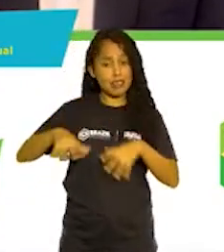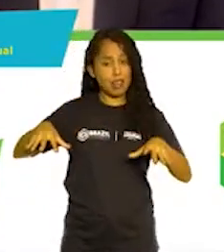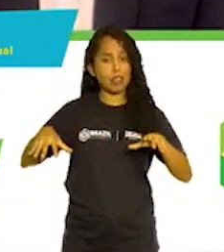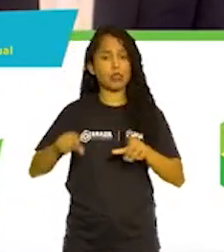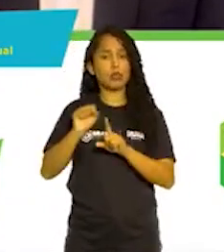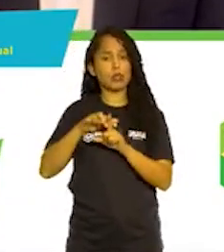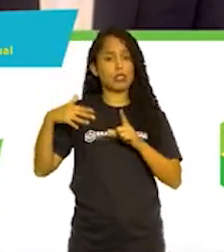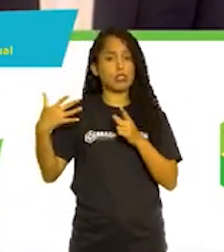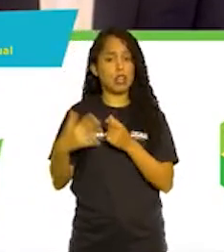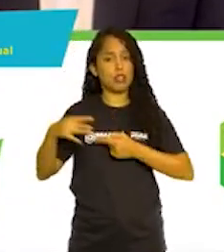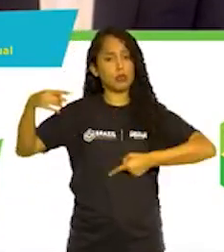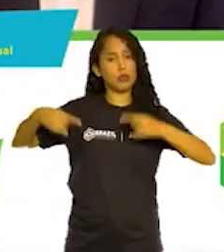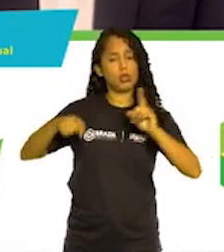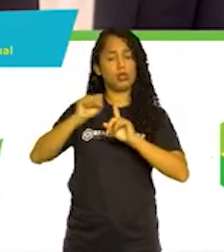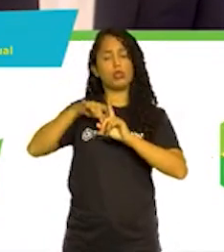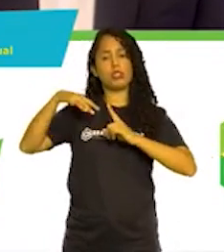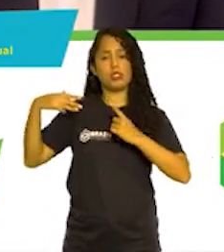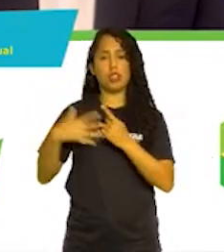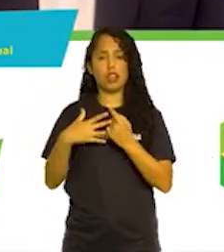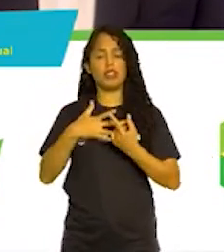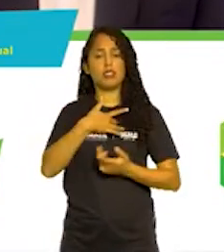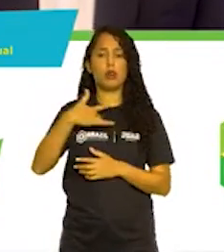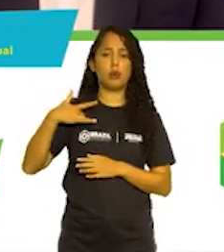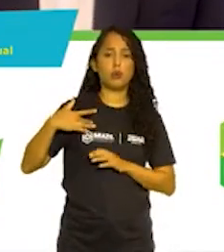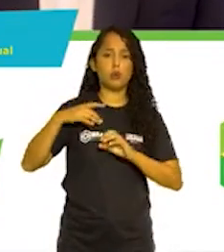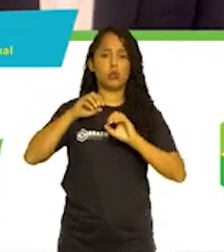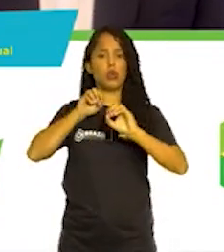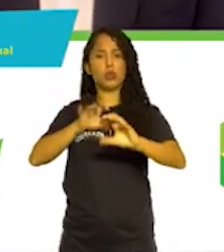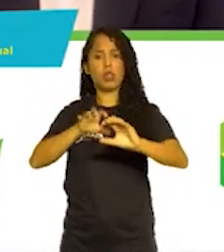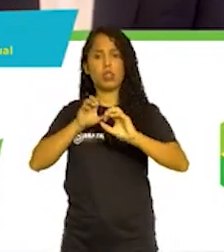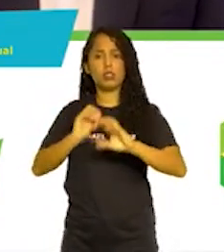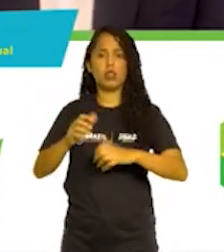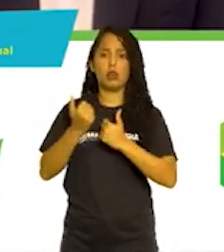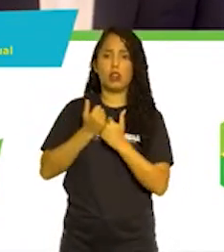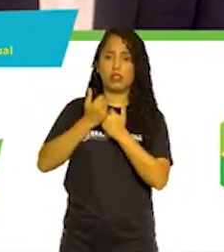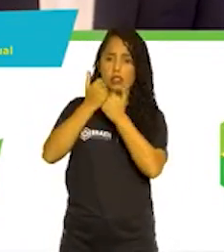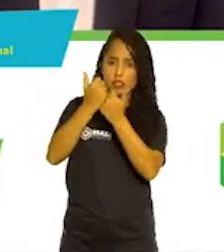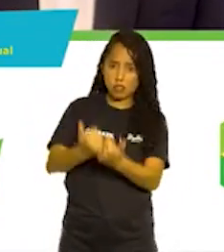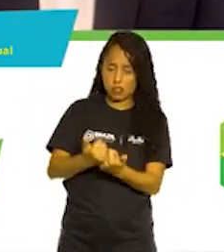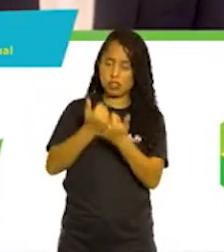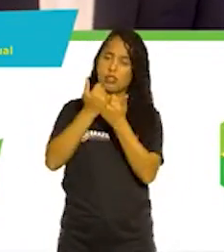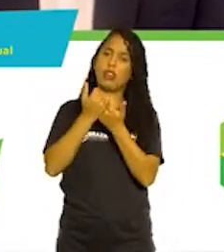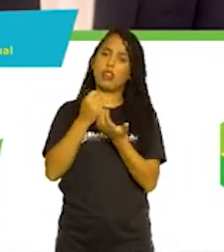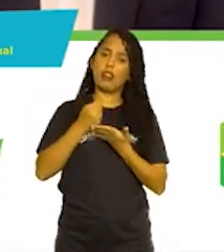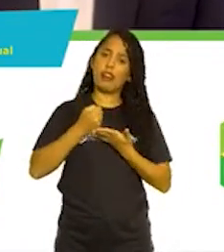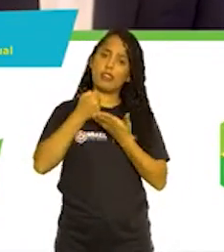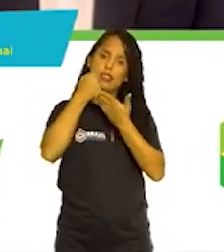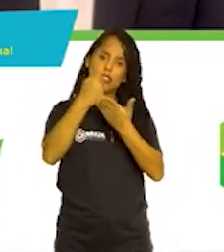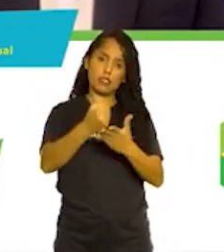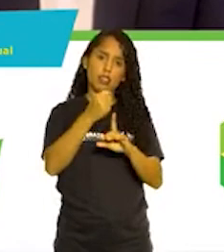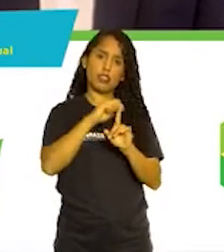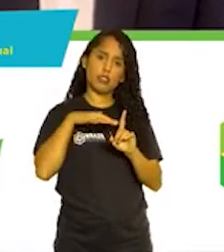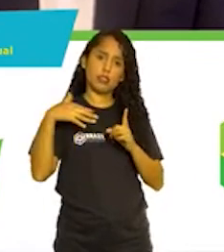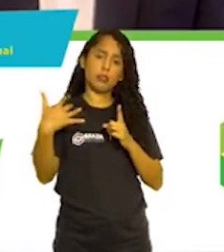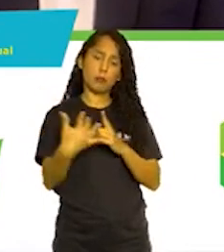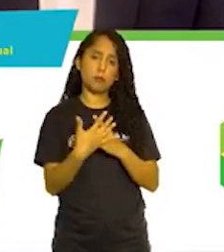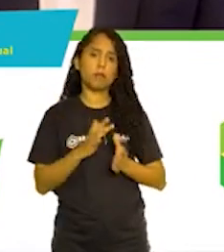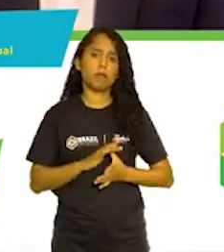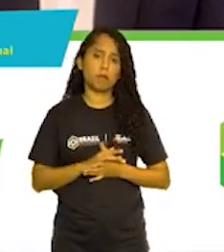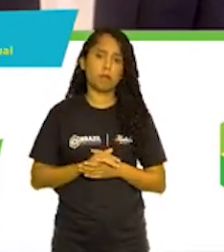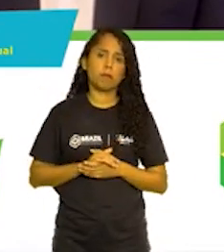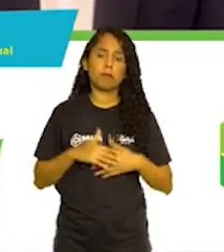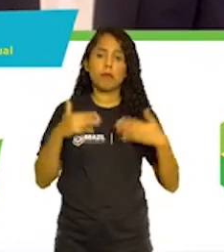políticas sociais, saúde, educação, assistência social. O que nos leva, Flávia, eu acho que é a discussão